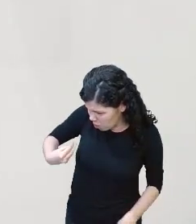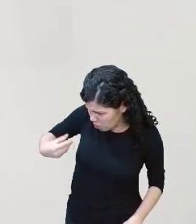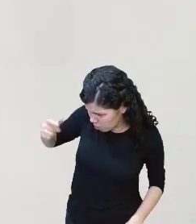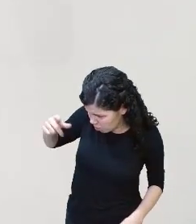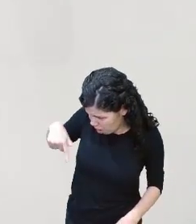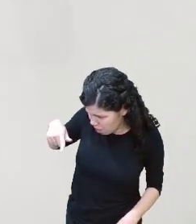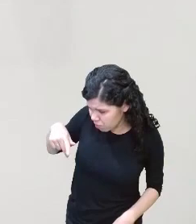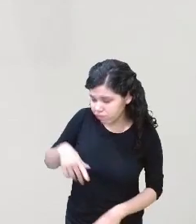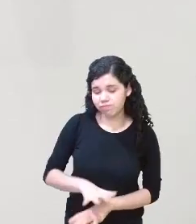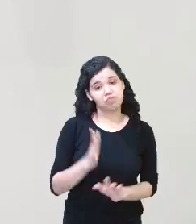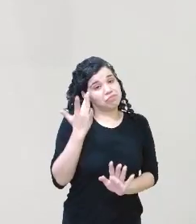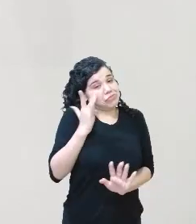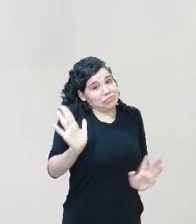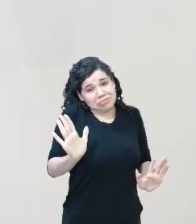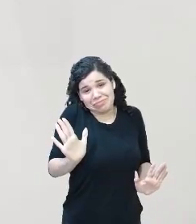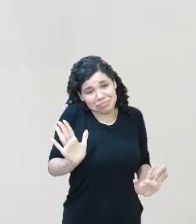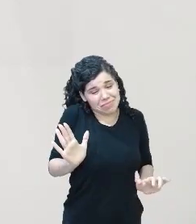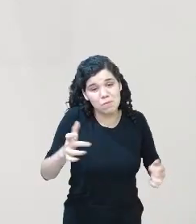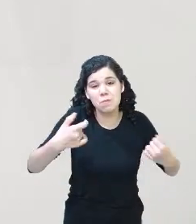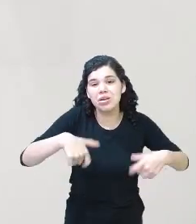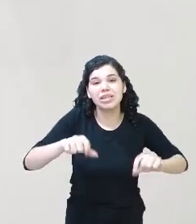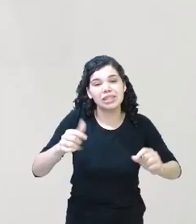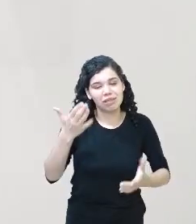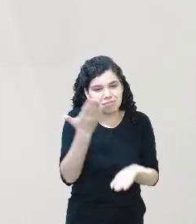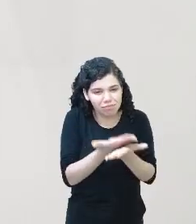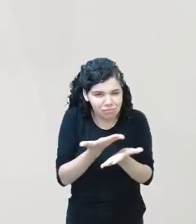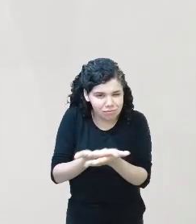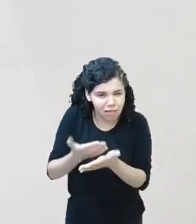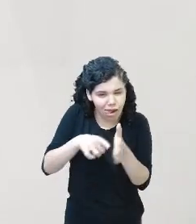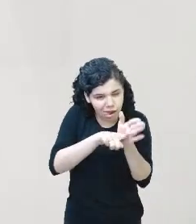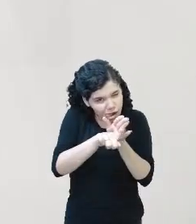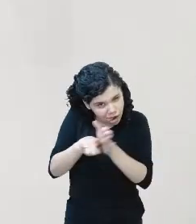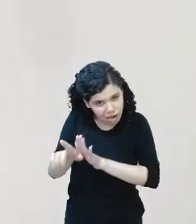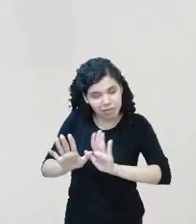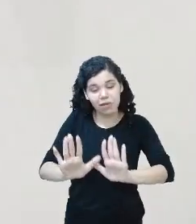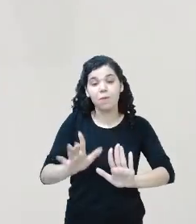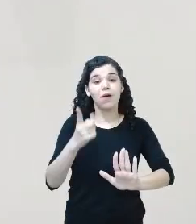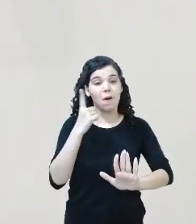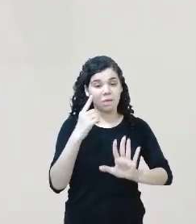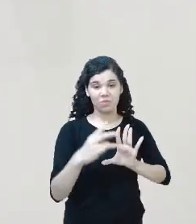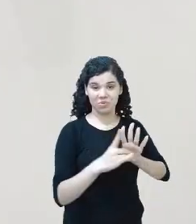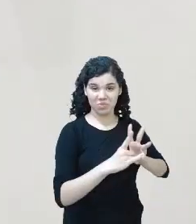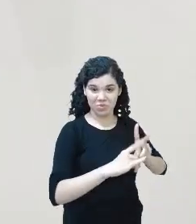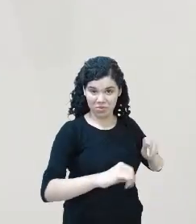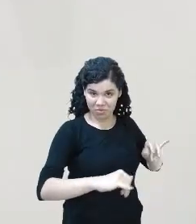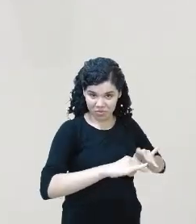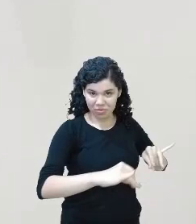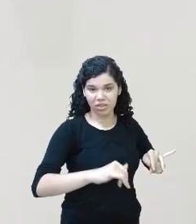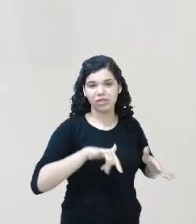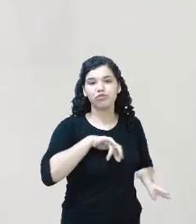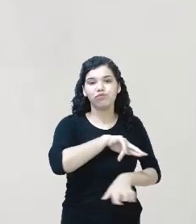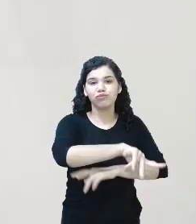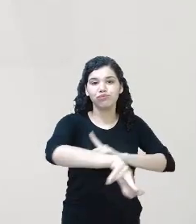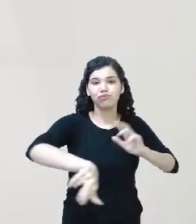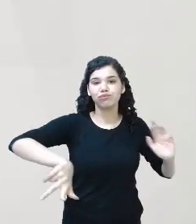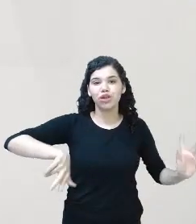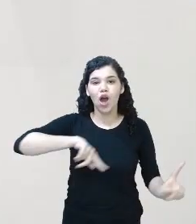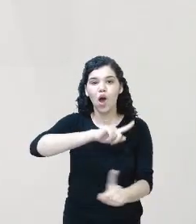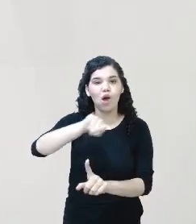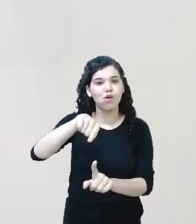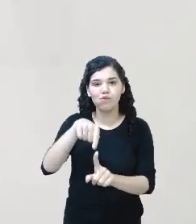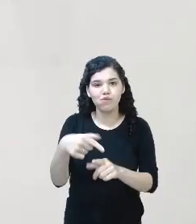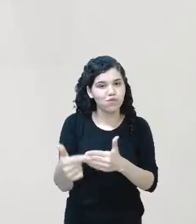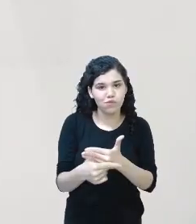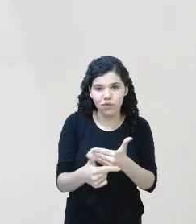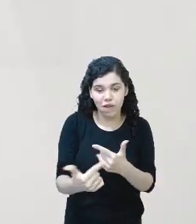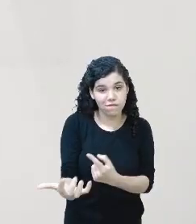Não sei. Para isso teria que haver um estudo. Mas o solo, ele tem várias funções na